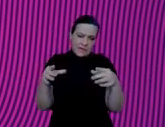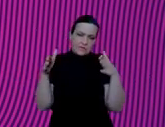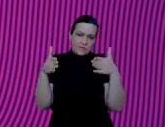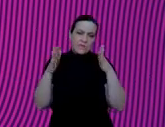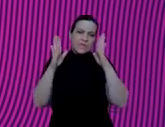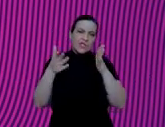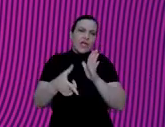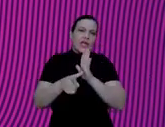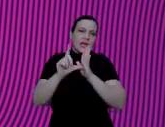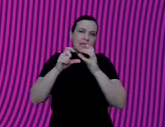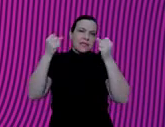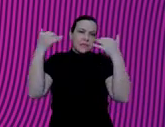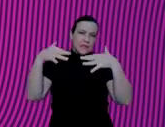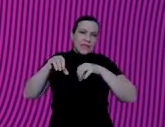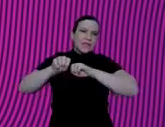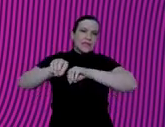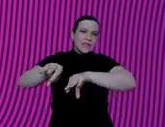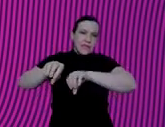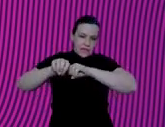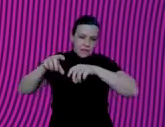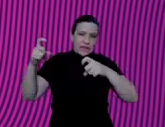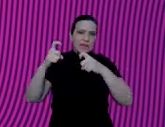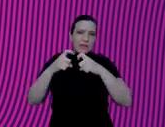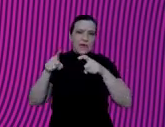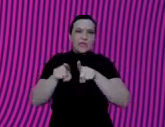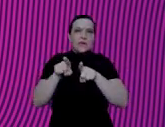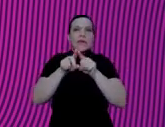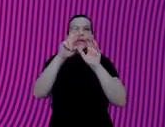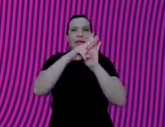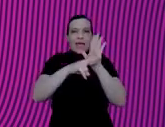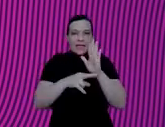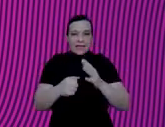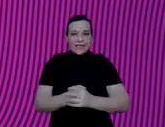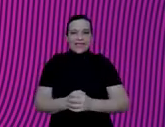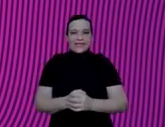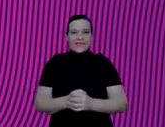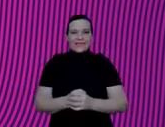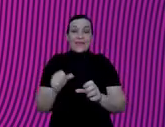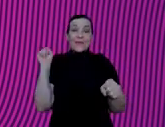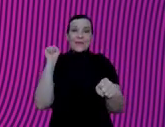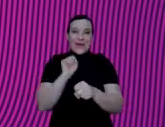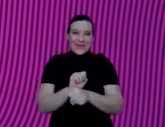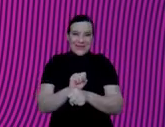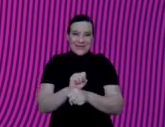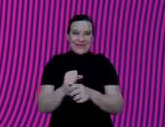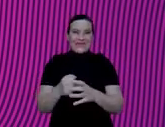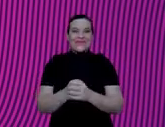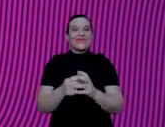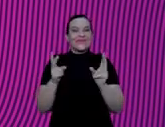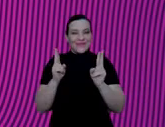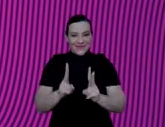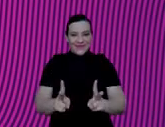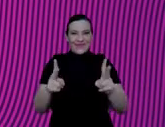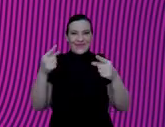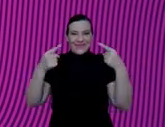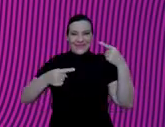educação médica e protocolos. Acho que eu paro por aqui e seguimos com o nosso debate. Obrigado.